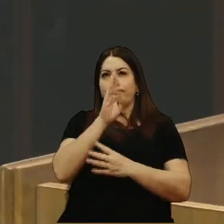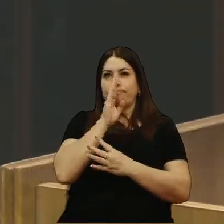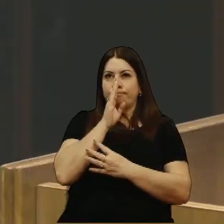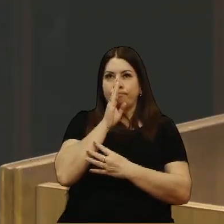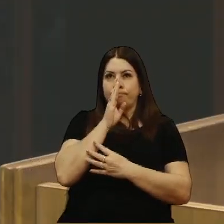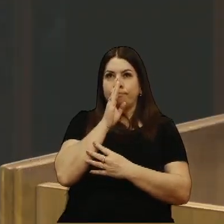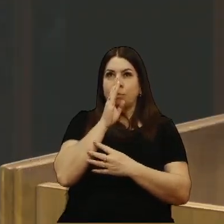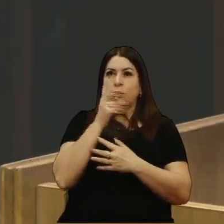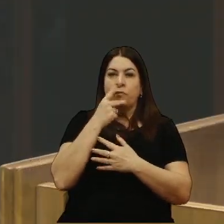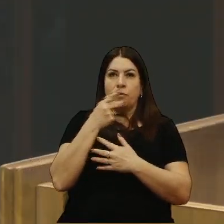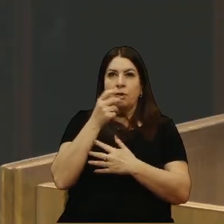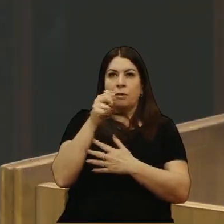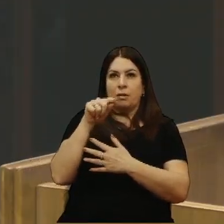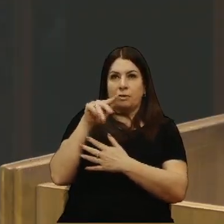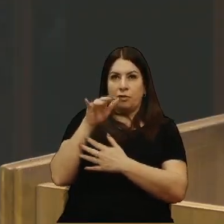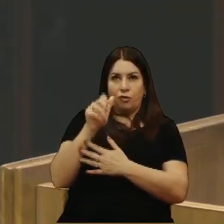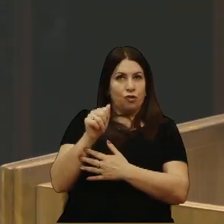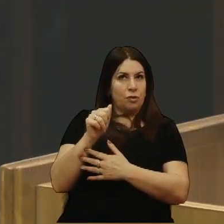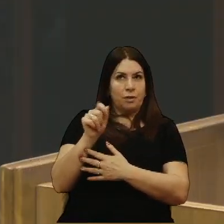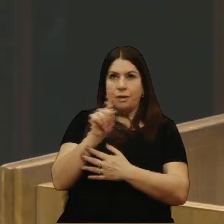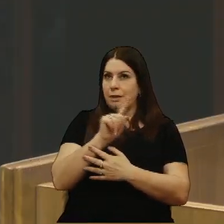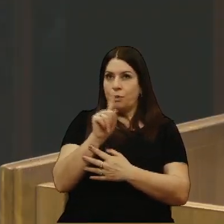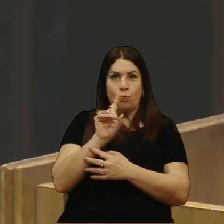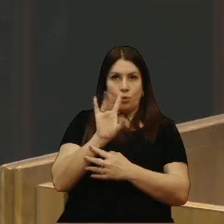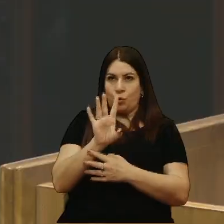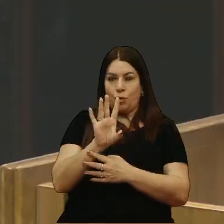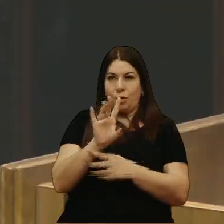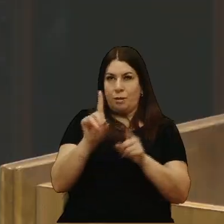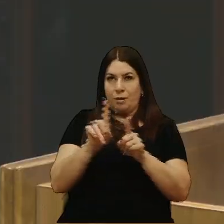nos diz Angela Davis, não nos basta